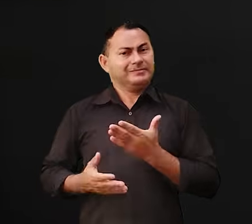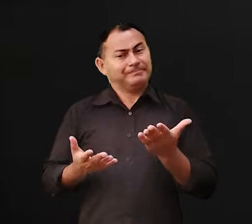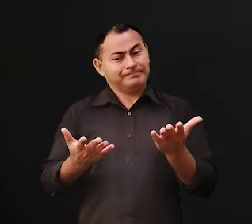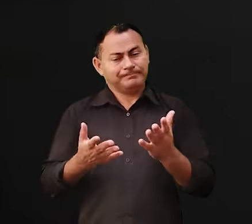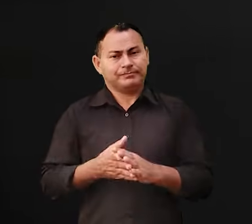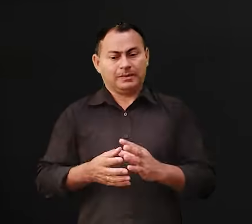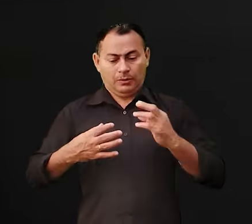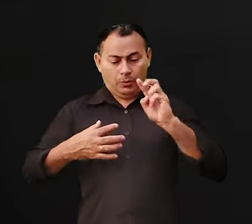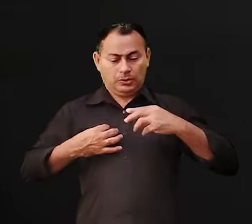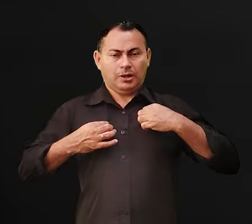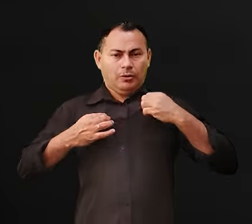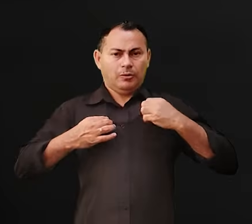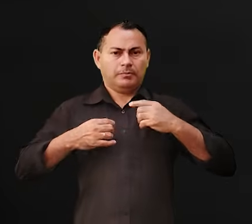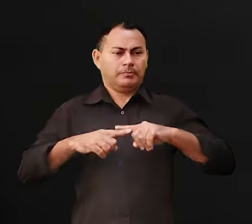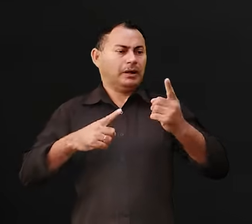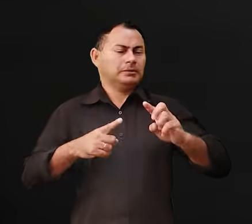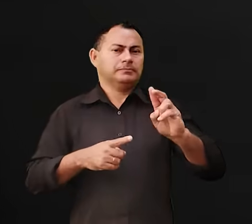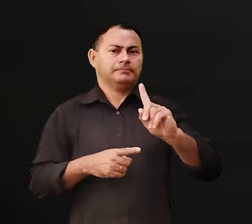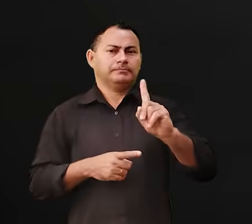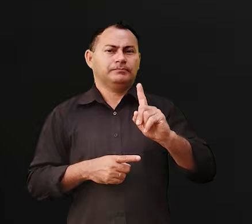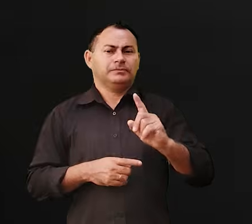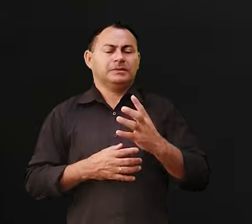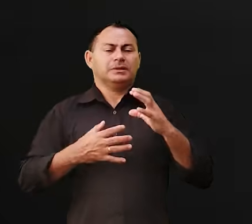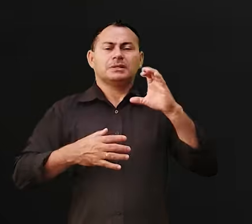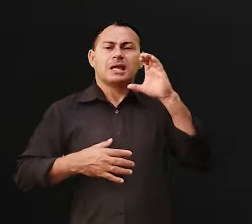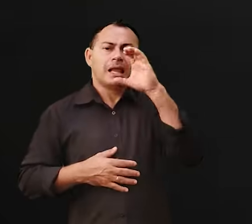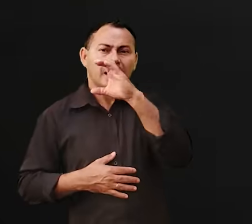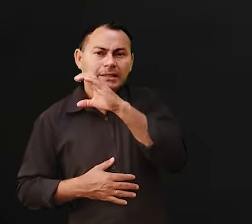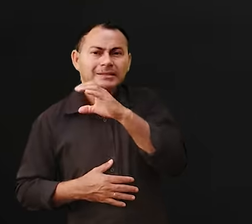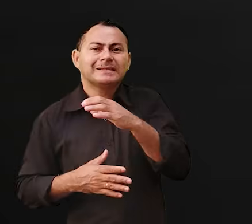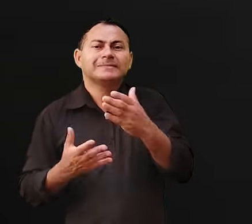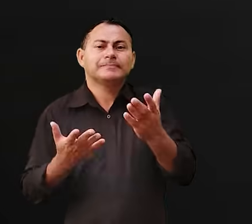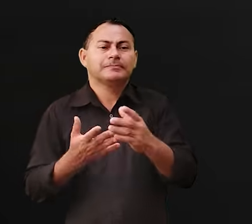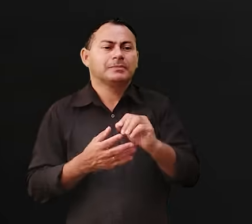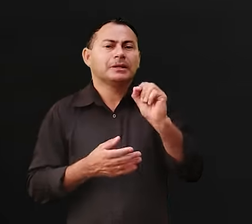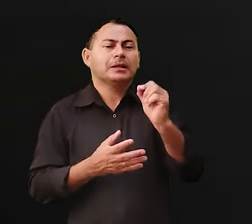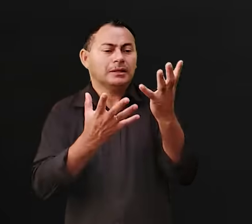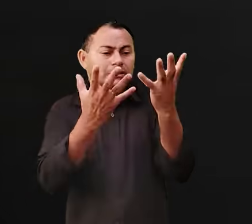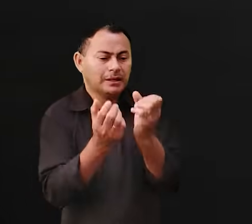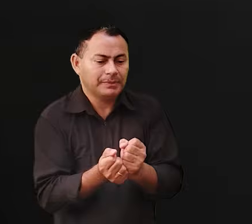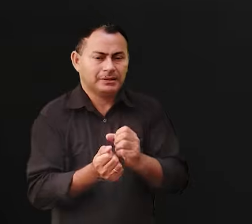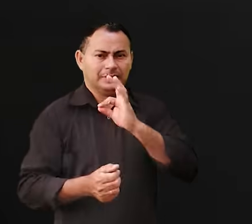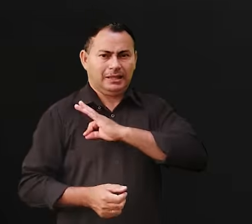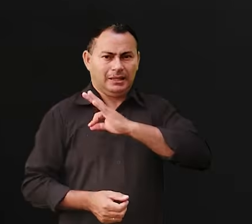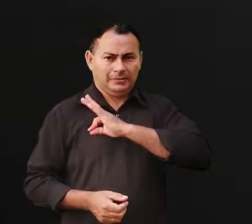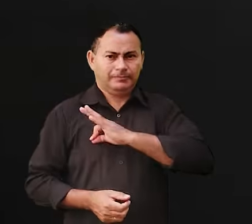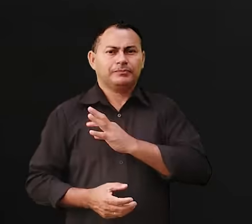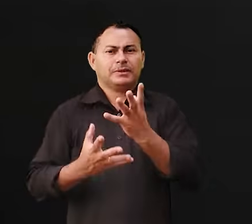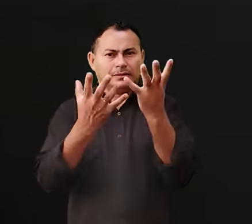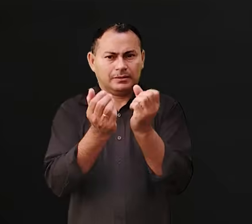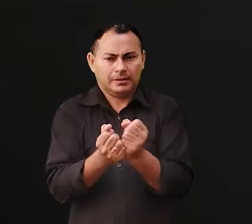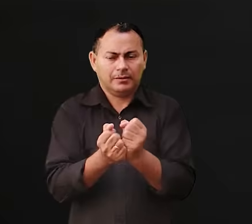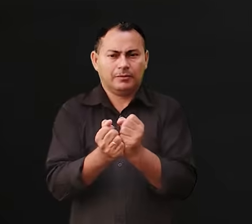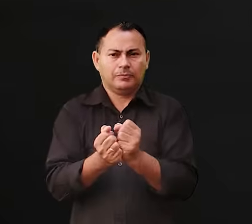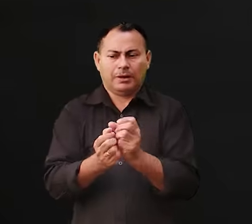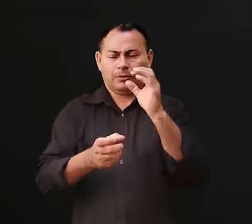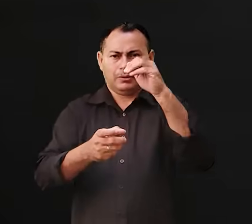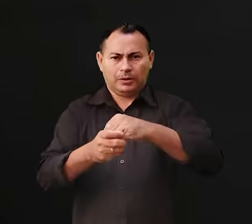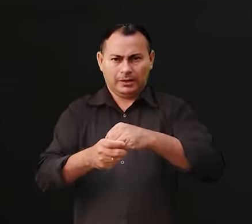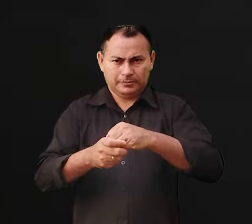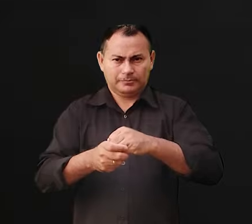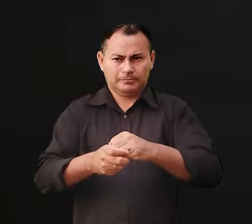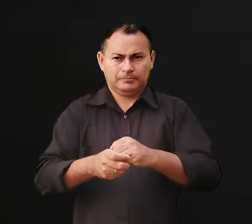satisfazem. Vestem-se, mas não se aquecem. Aquele que recebe salário, recebe-o